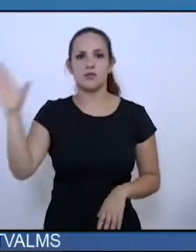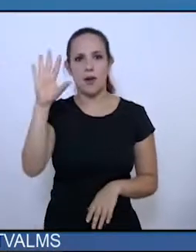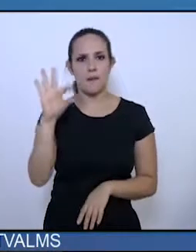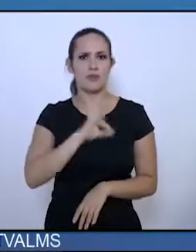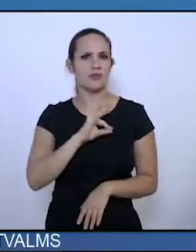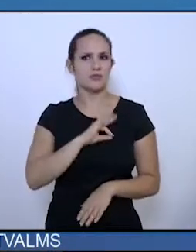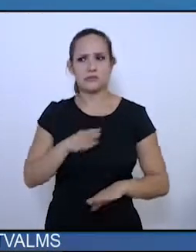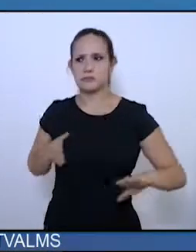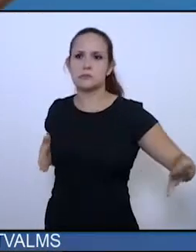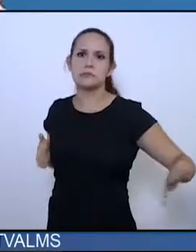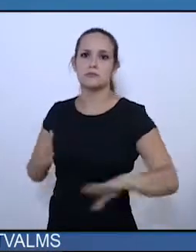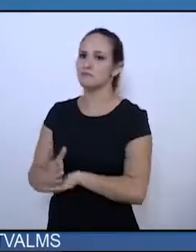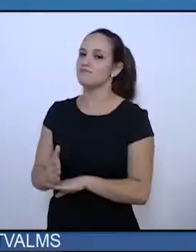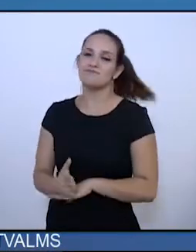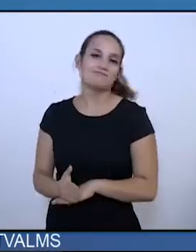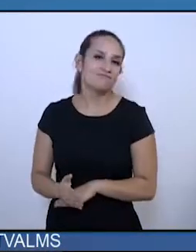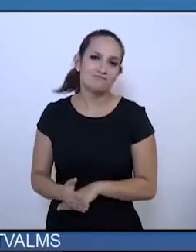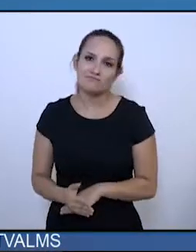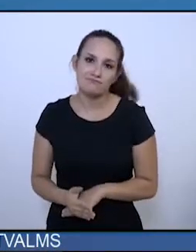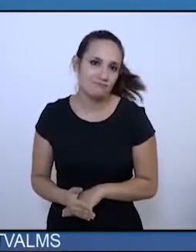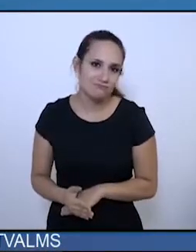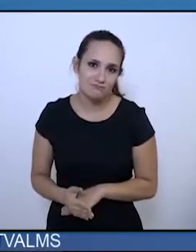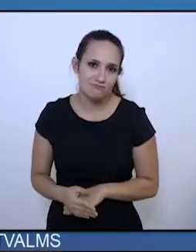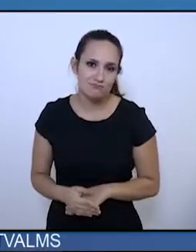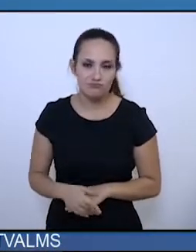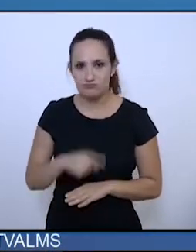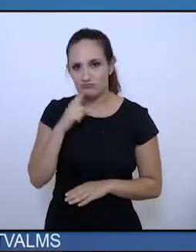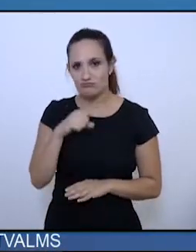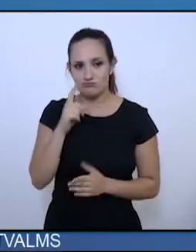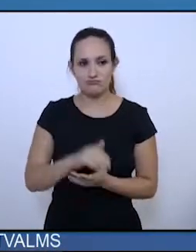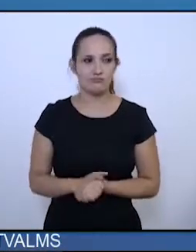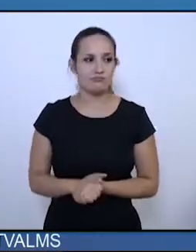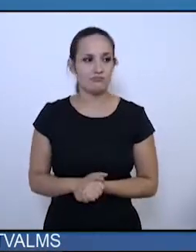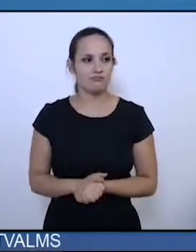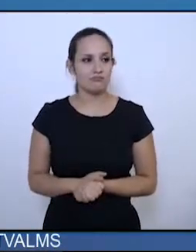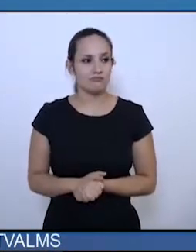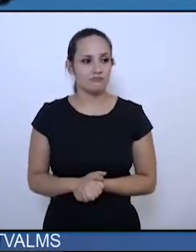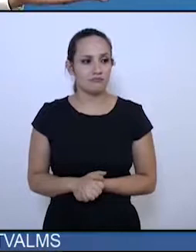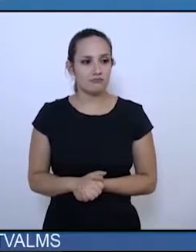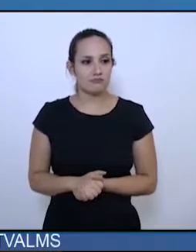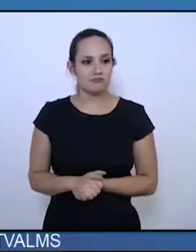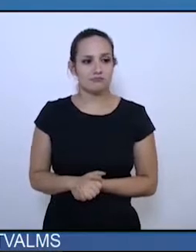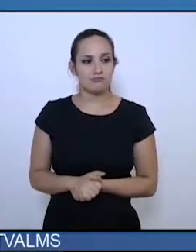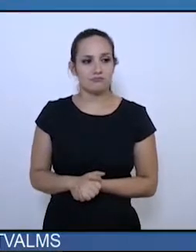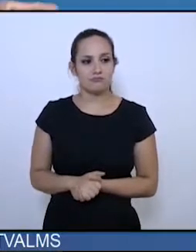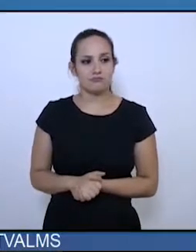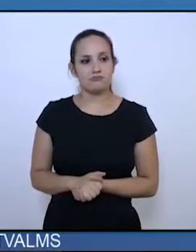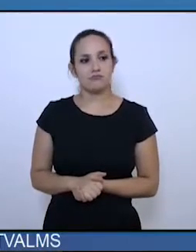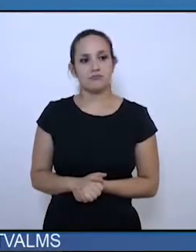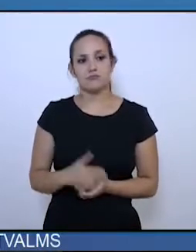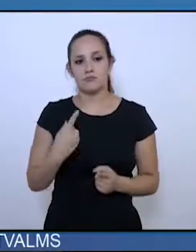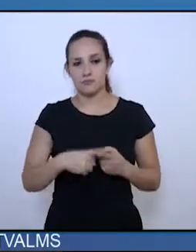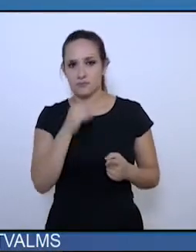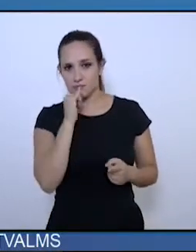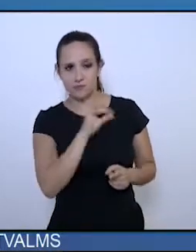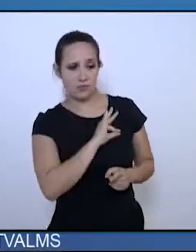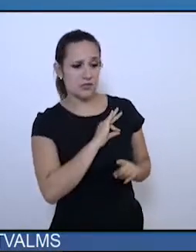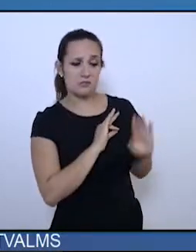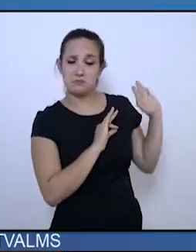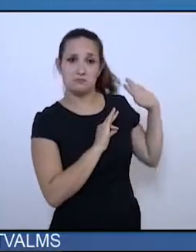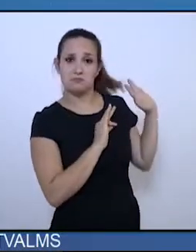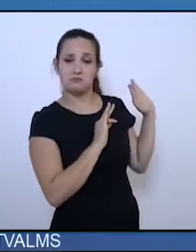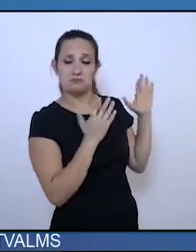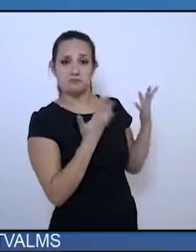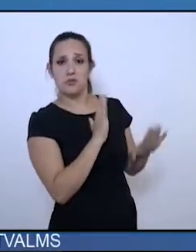Simplesmente afasta os comandos das polícias e coloca lá um militar do Exército para comandar.